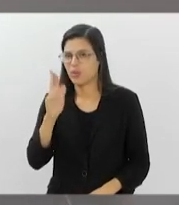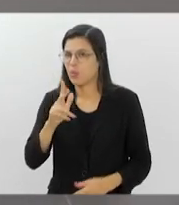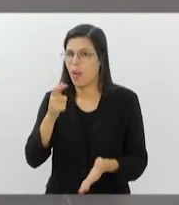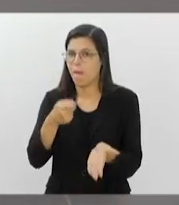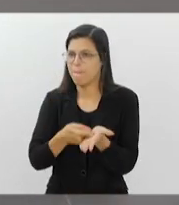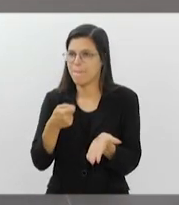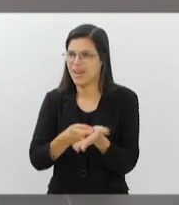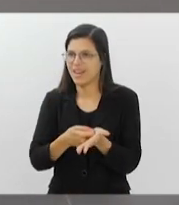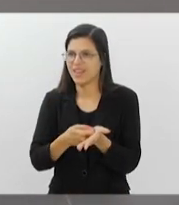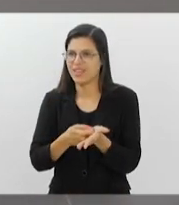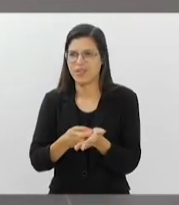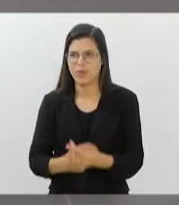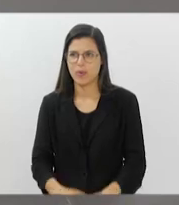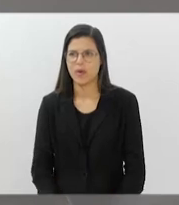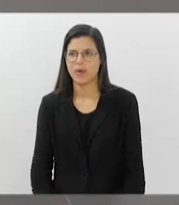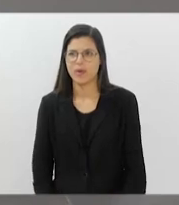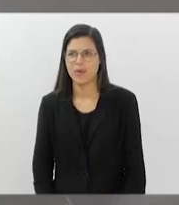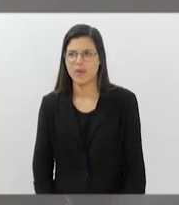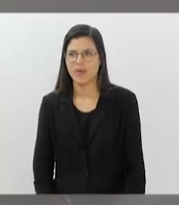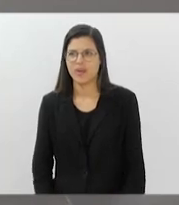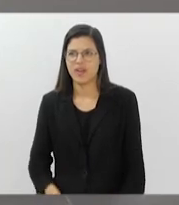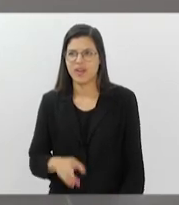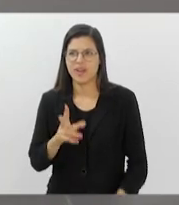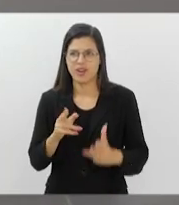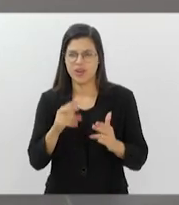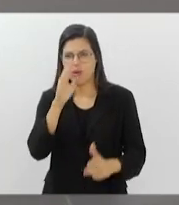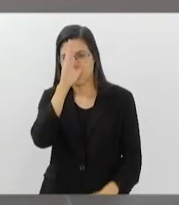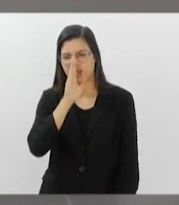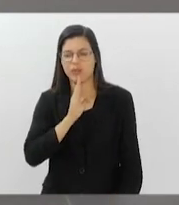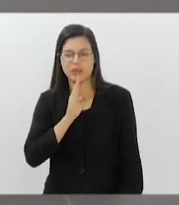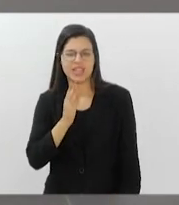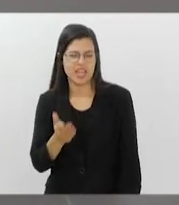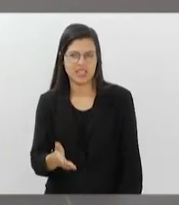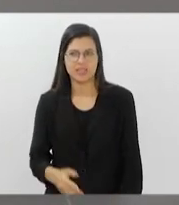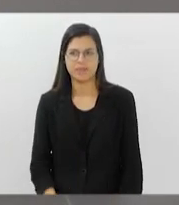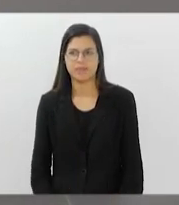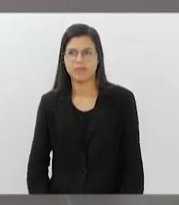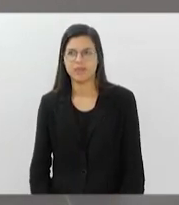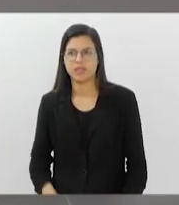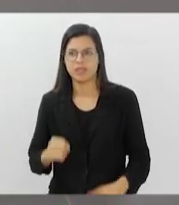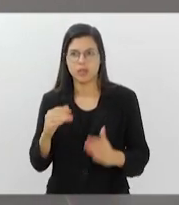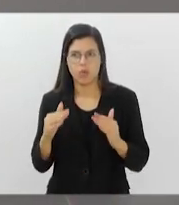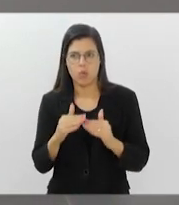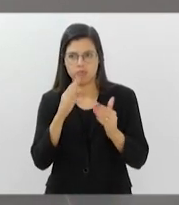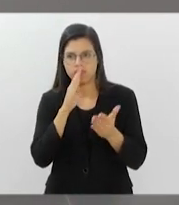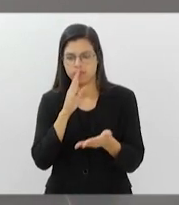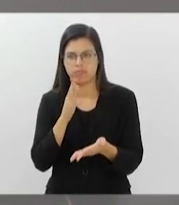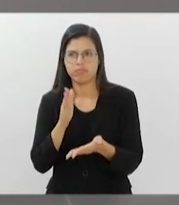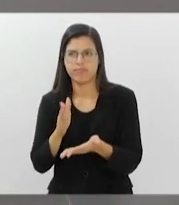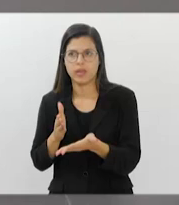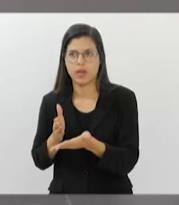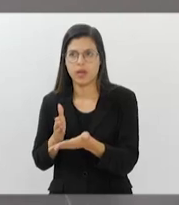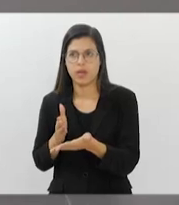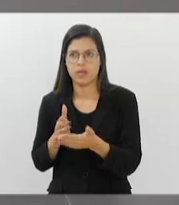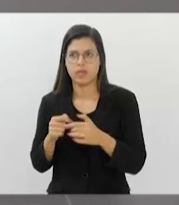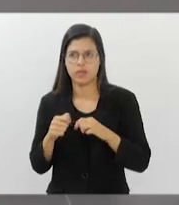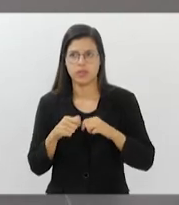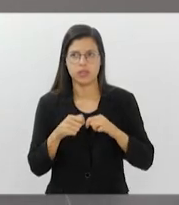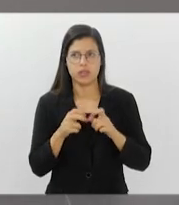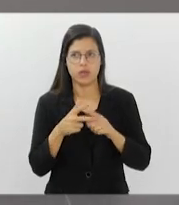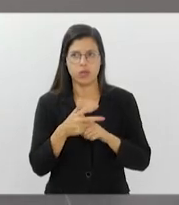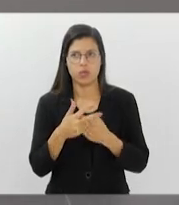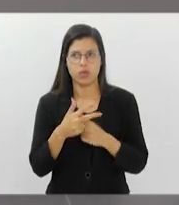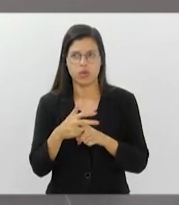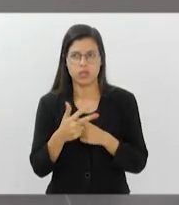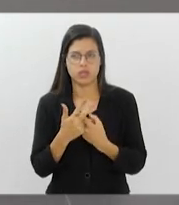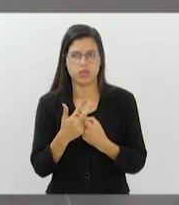votação. Claro, é igual a gratuidade, não é compulsório. Os senhores que acordam permaneçam como estão, fazendo a correção